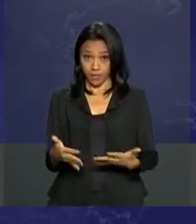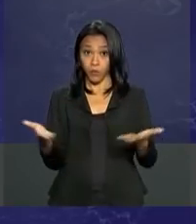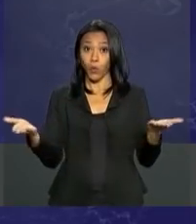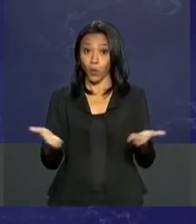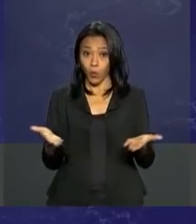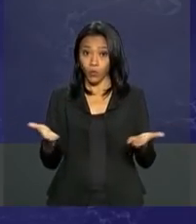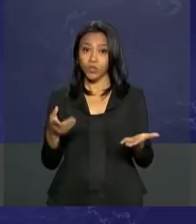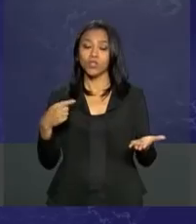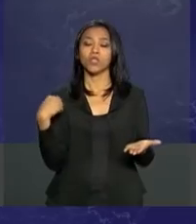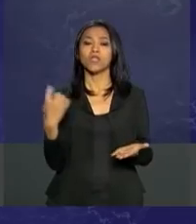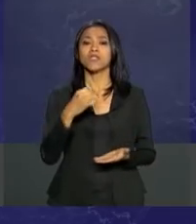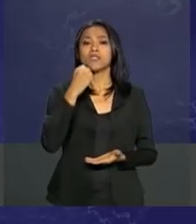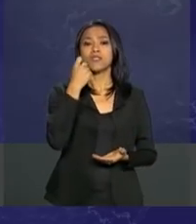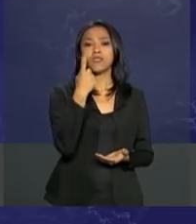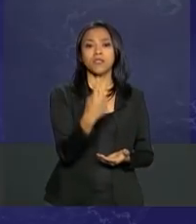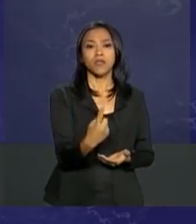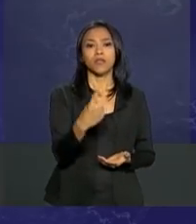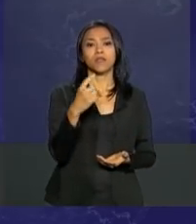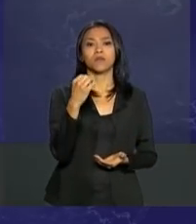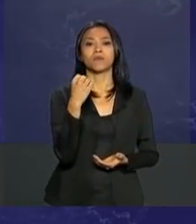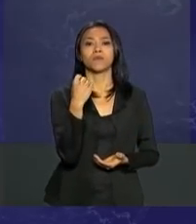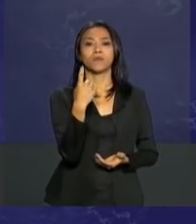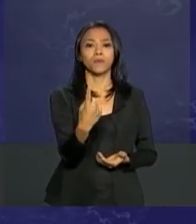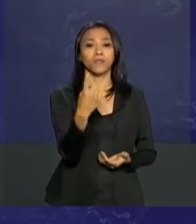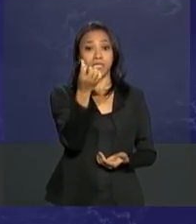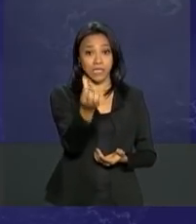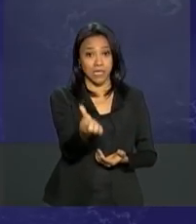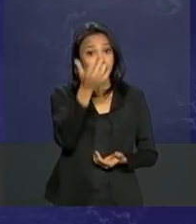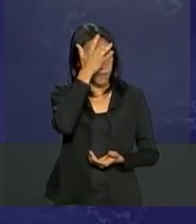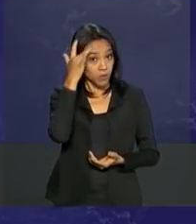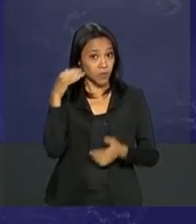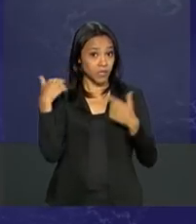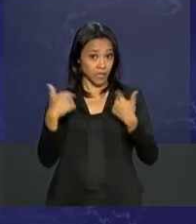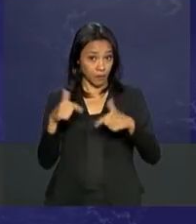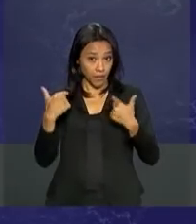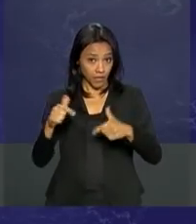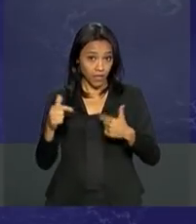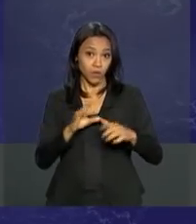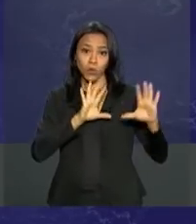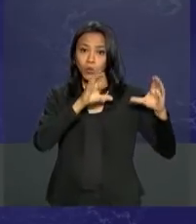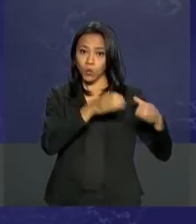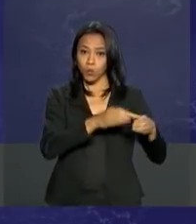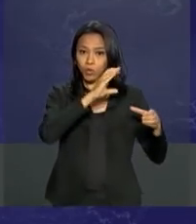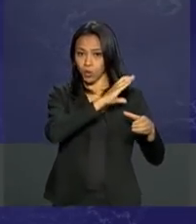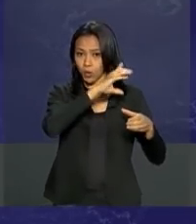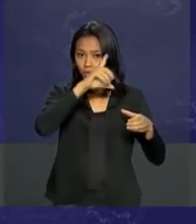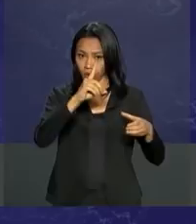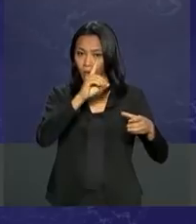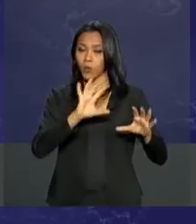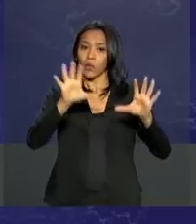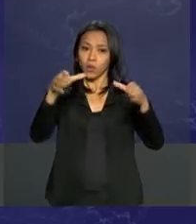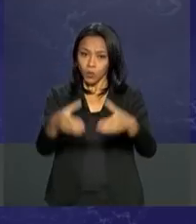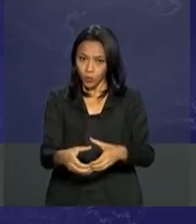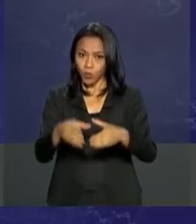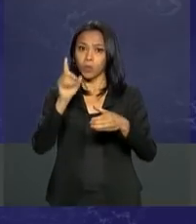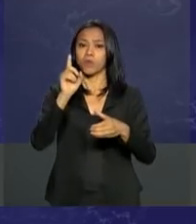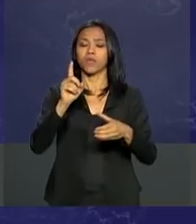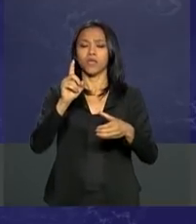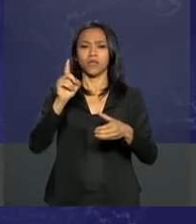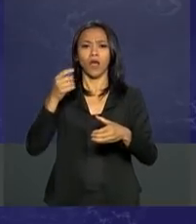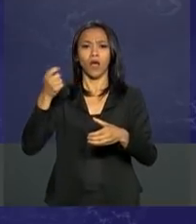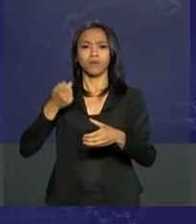com 116 pessoas trabalhando entre a equipe de coordenação brigadistas de campo que envolvem